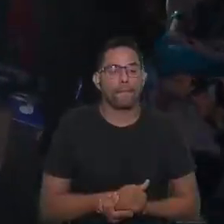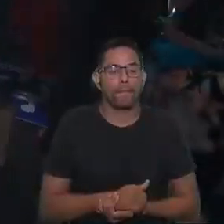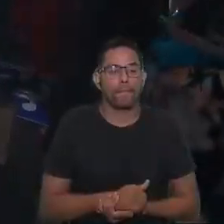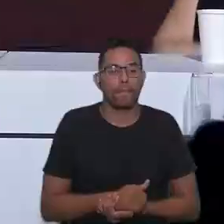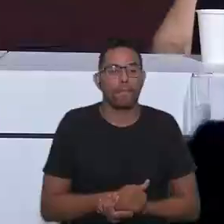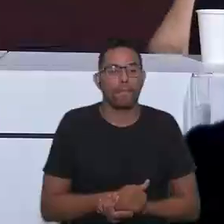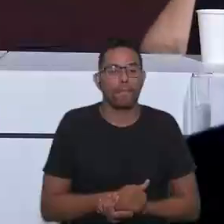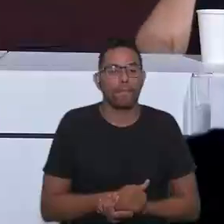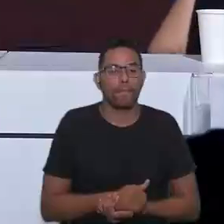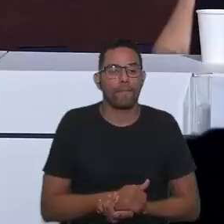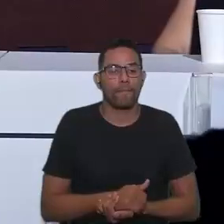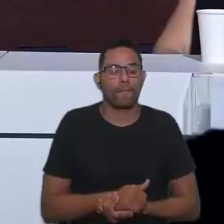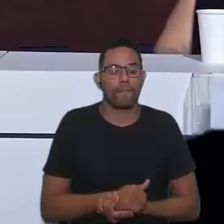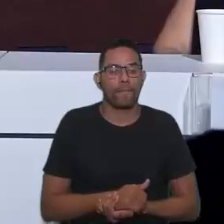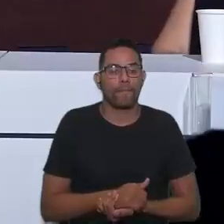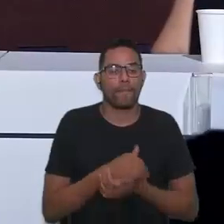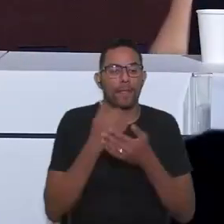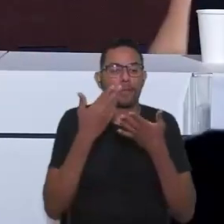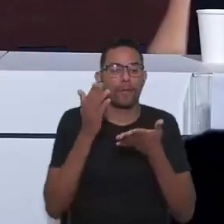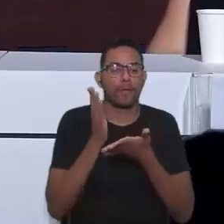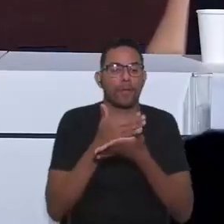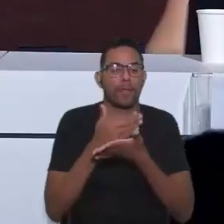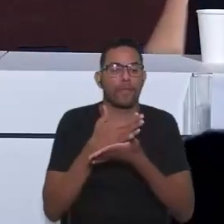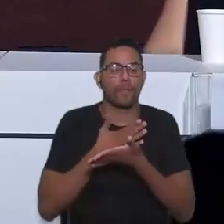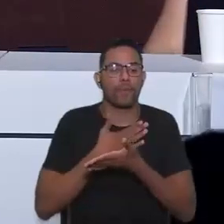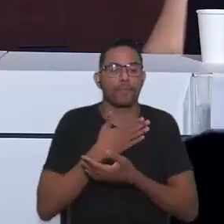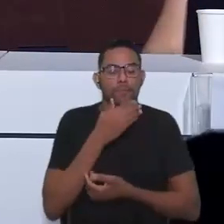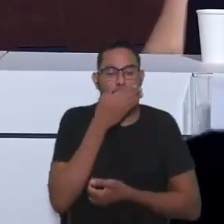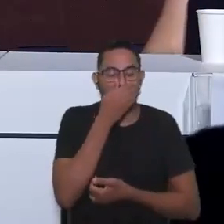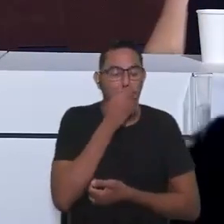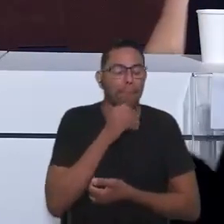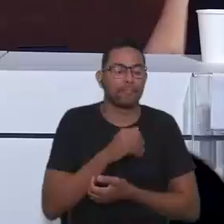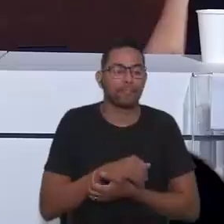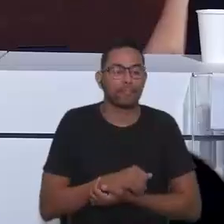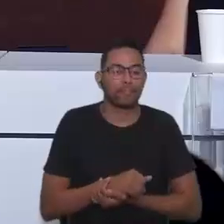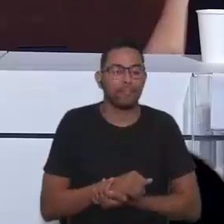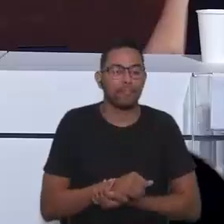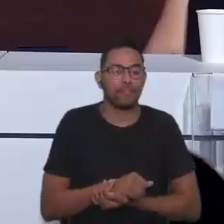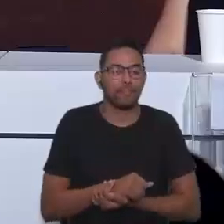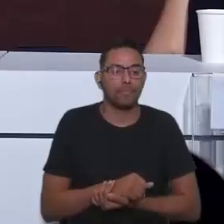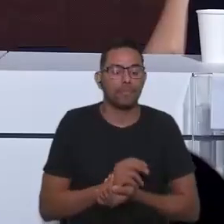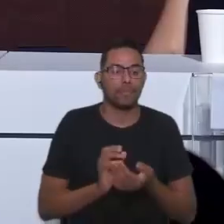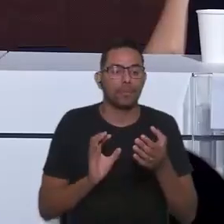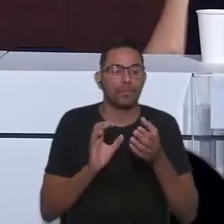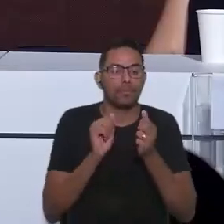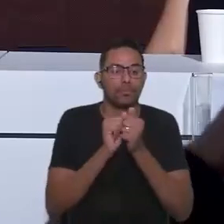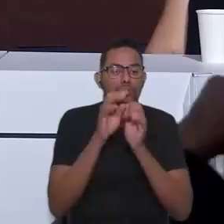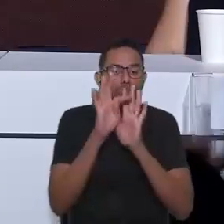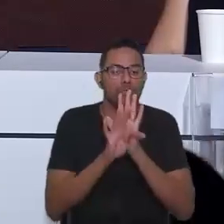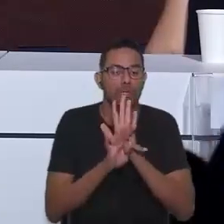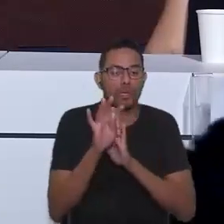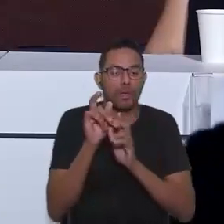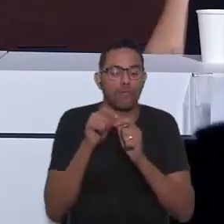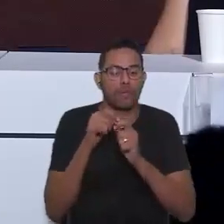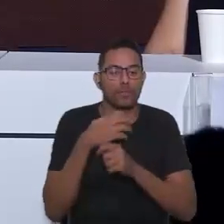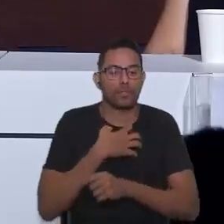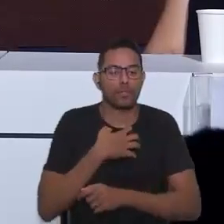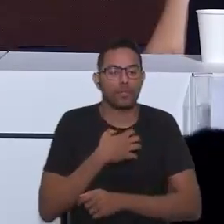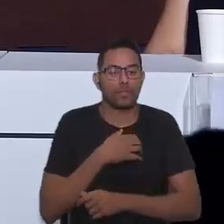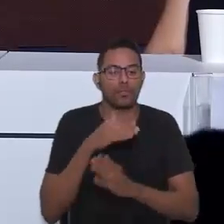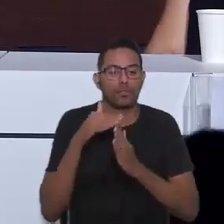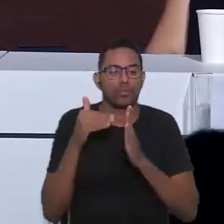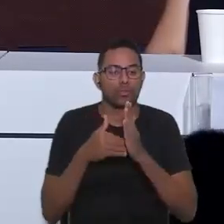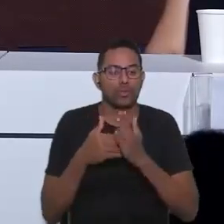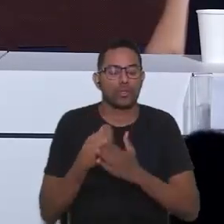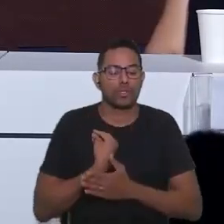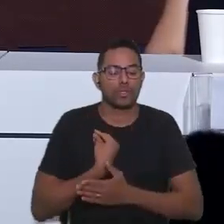Então, este é um livro meu que não é um livro, que é um conjunto de textos que fazem sentido, porque todos